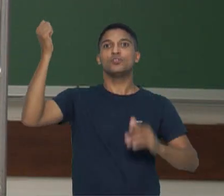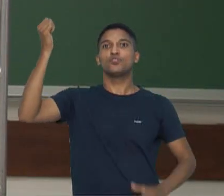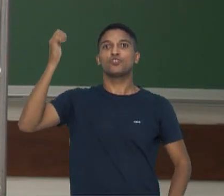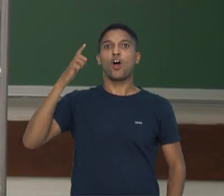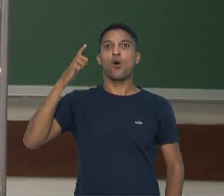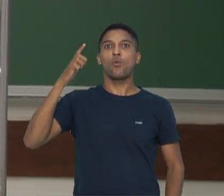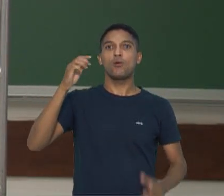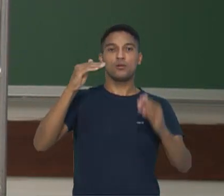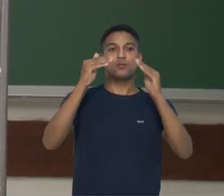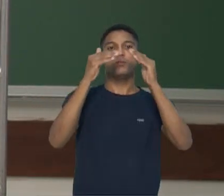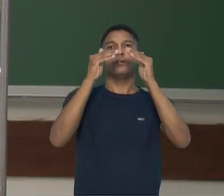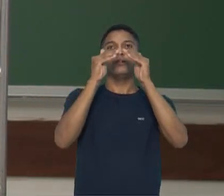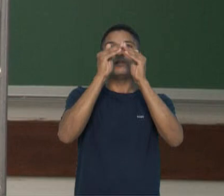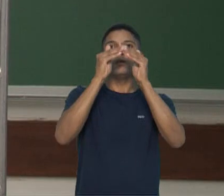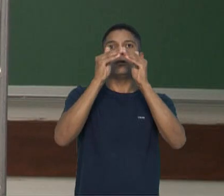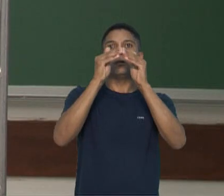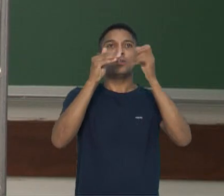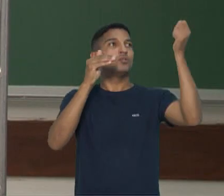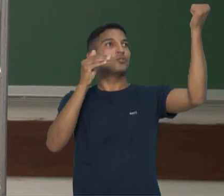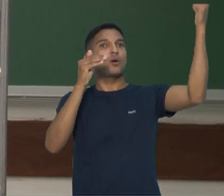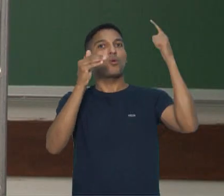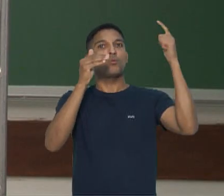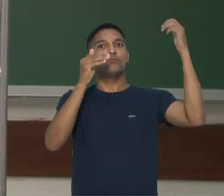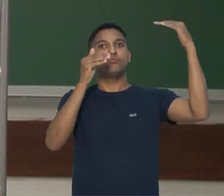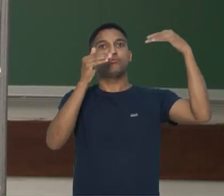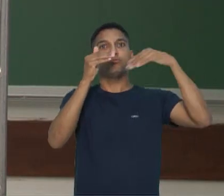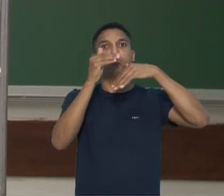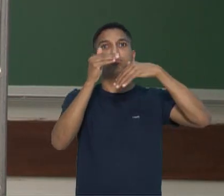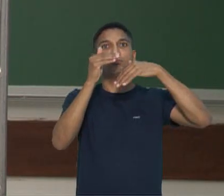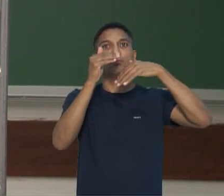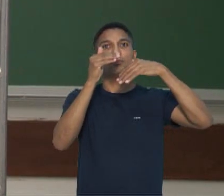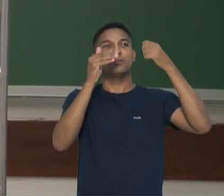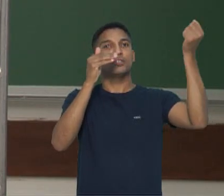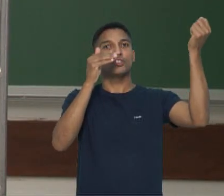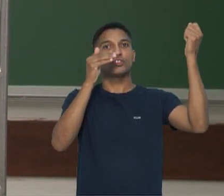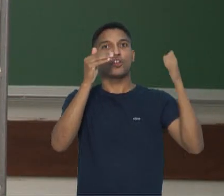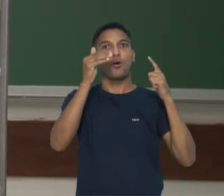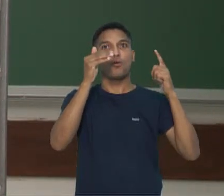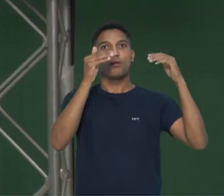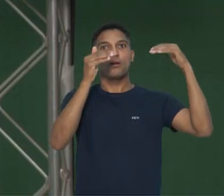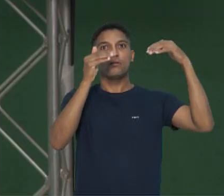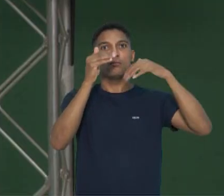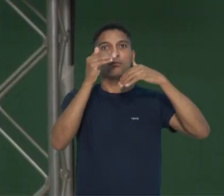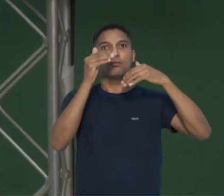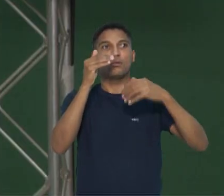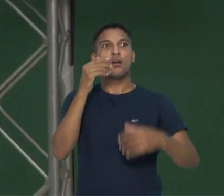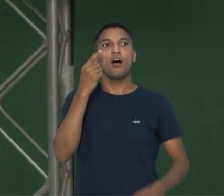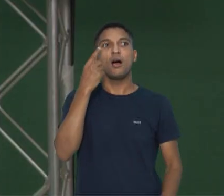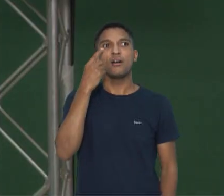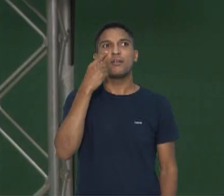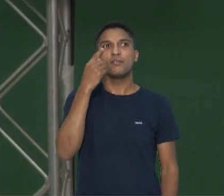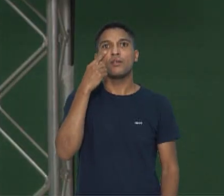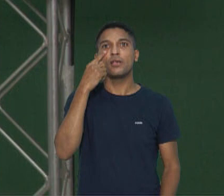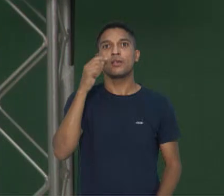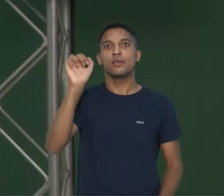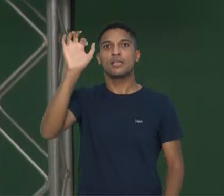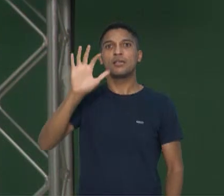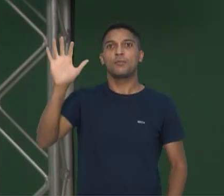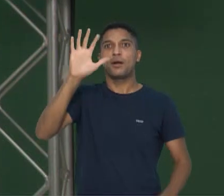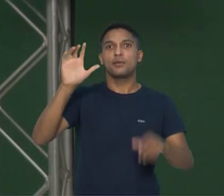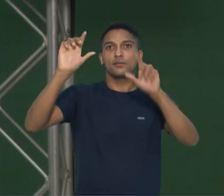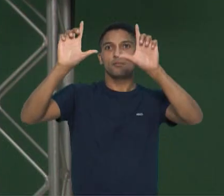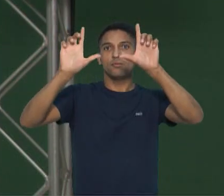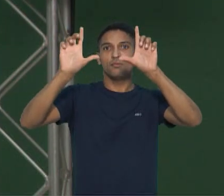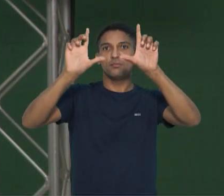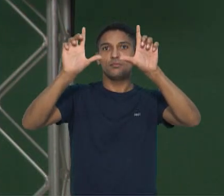eles utilizam para que iluminar dentro das mesquitas. No caso, essa imagem que a gente está vendo aqui, né, é uma imagem em que